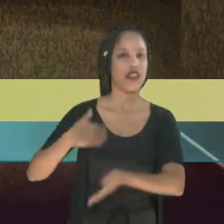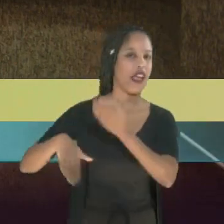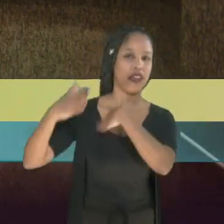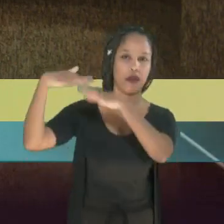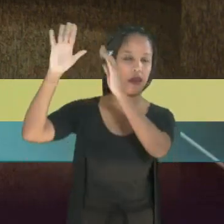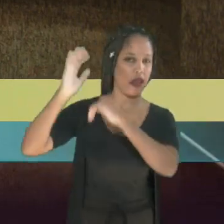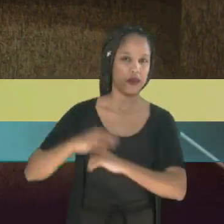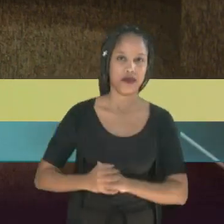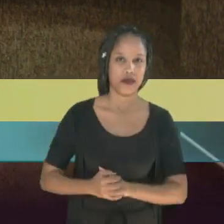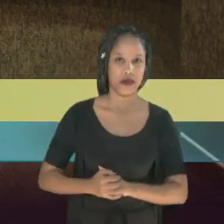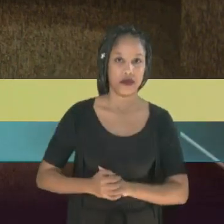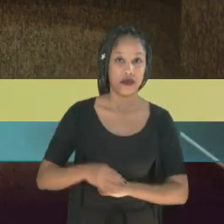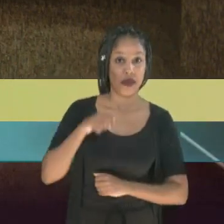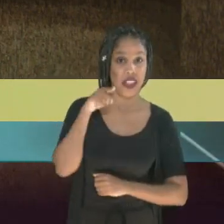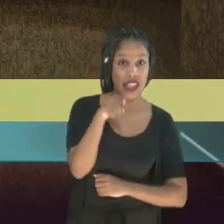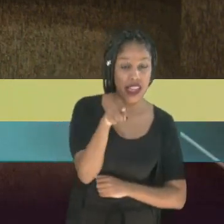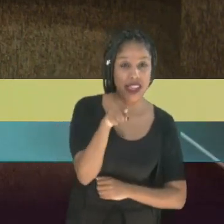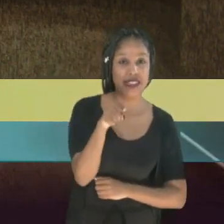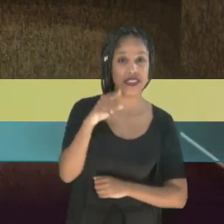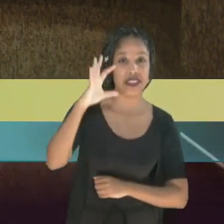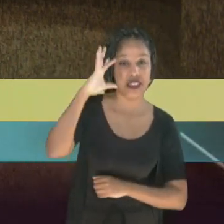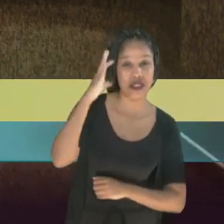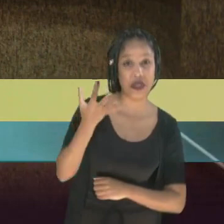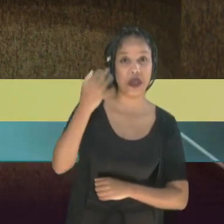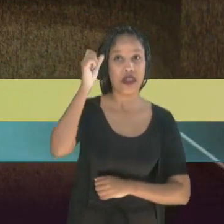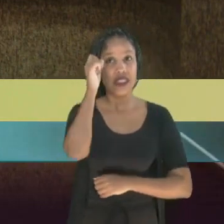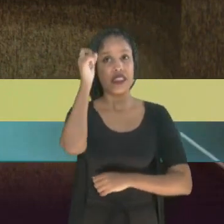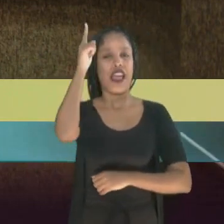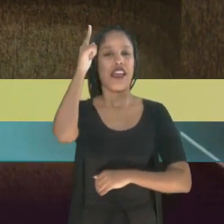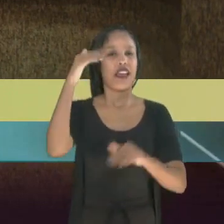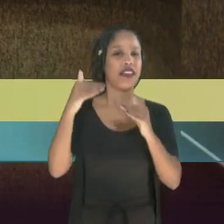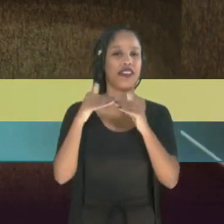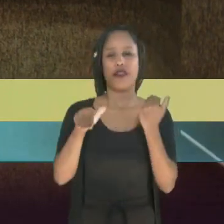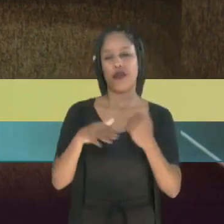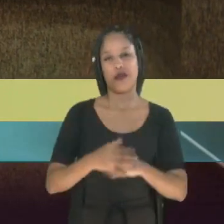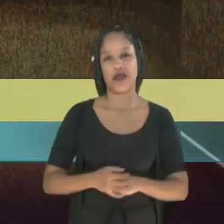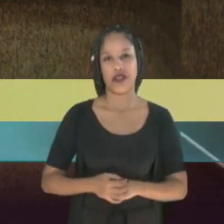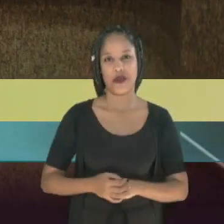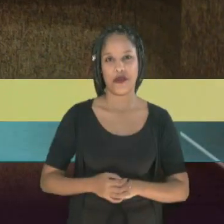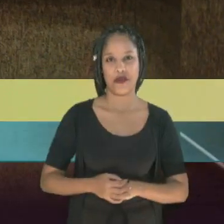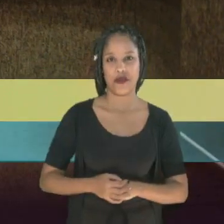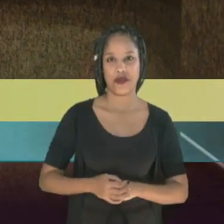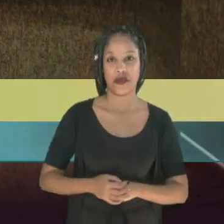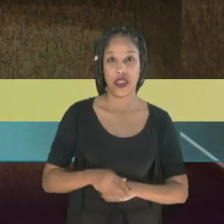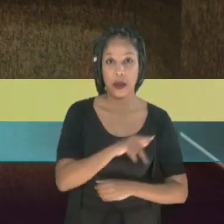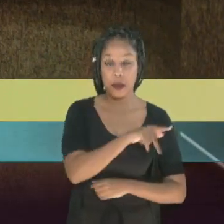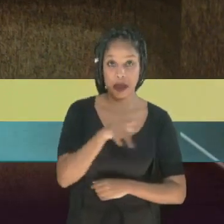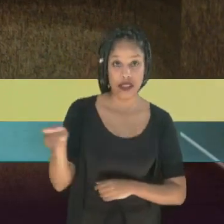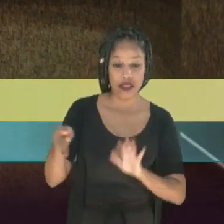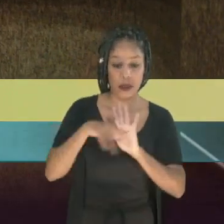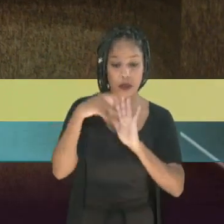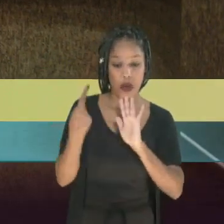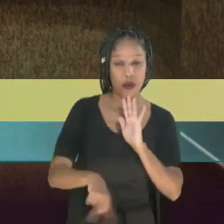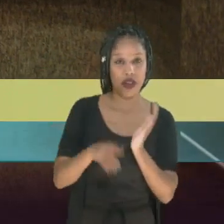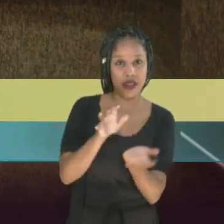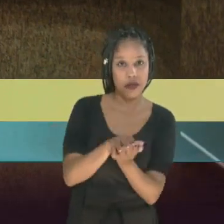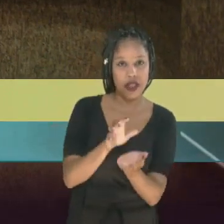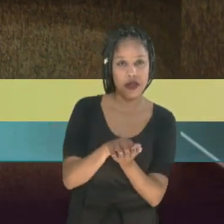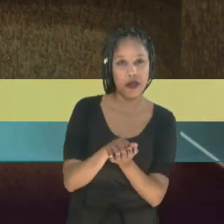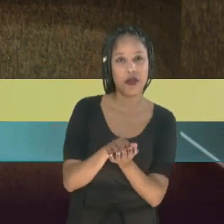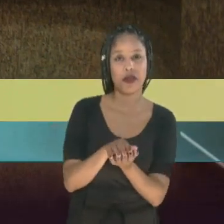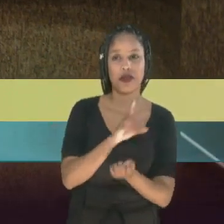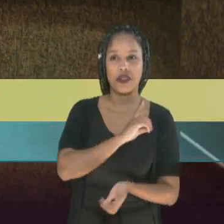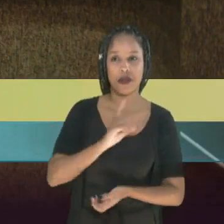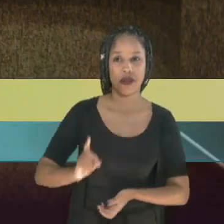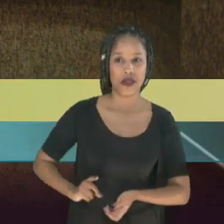só já não cola mais. Como diz a presidenta nacional, Gleisi Ângelo, aceite,